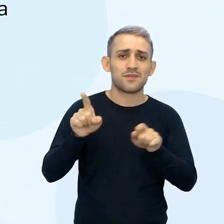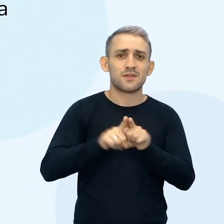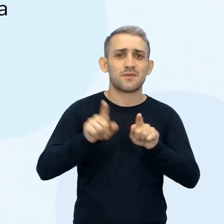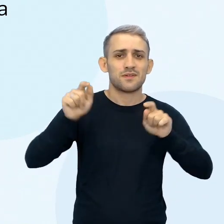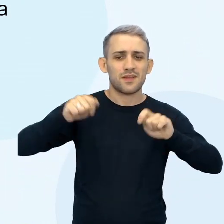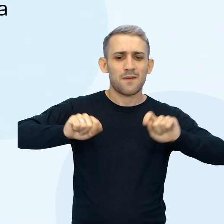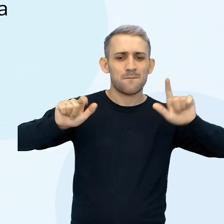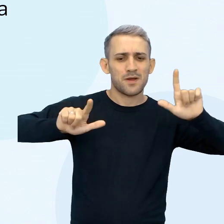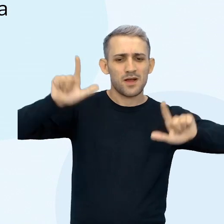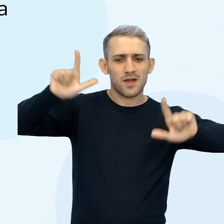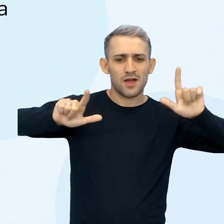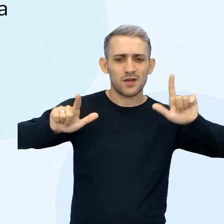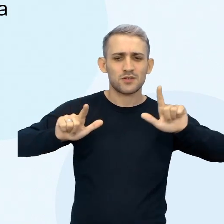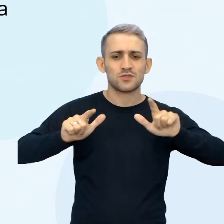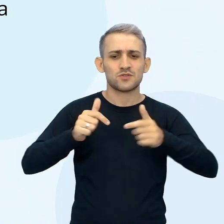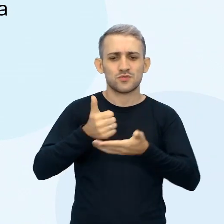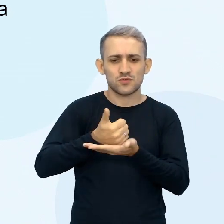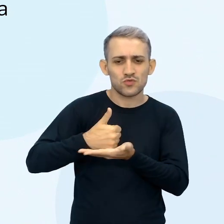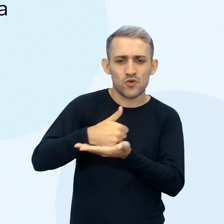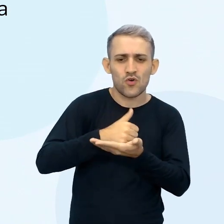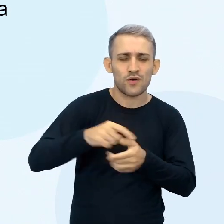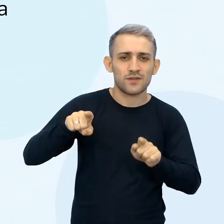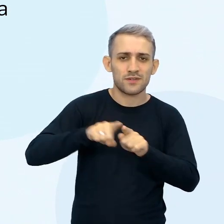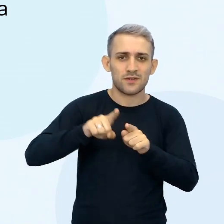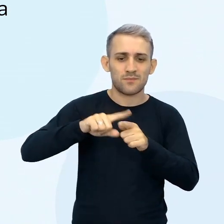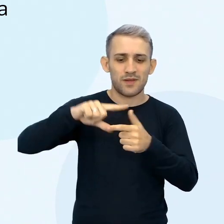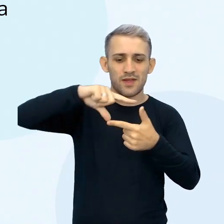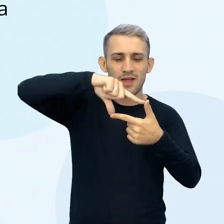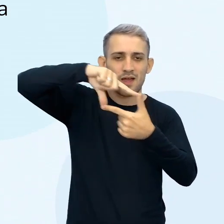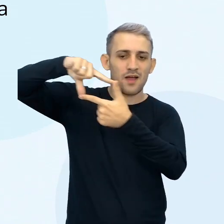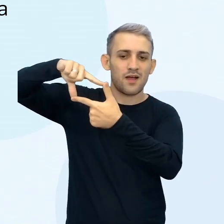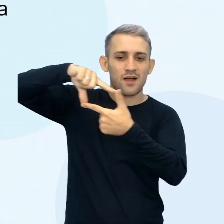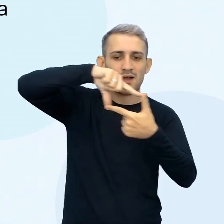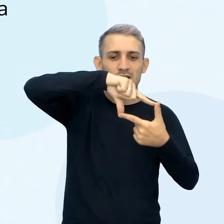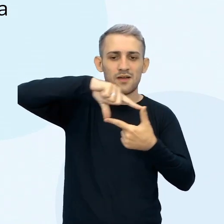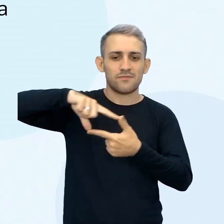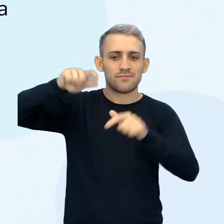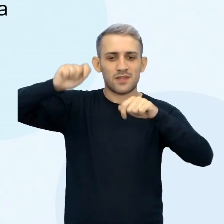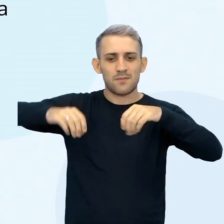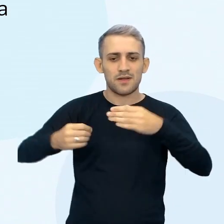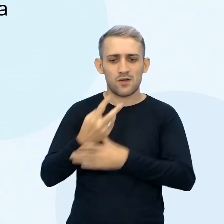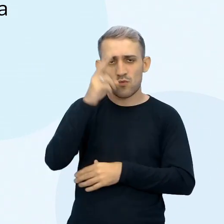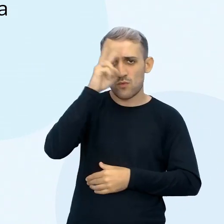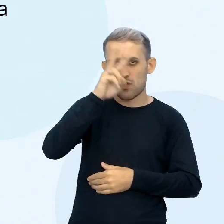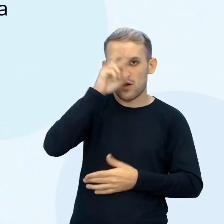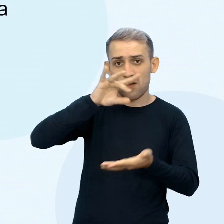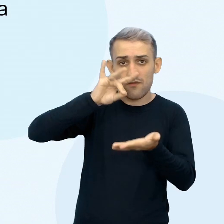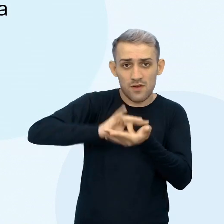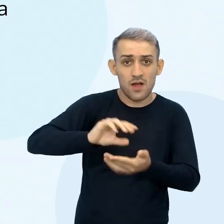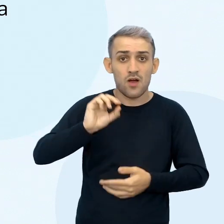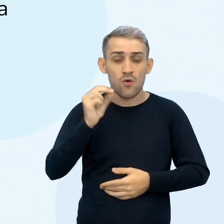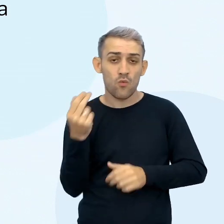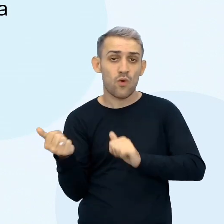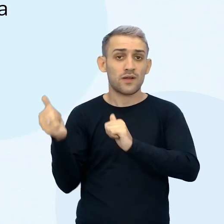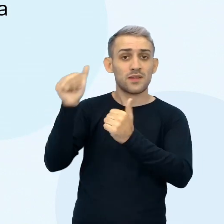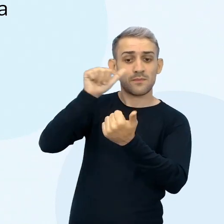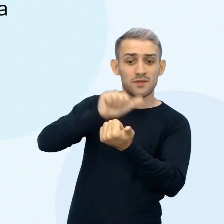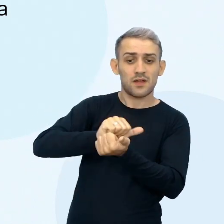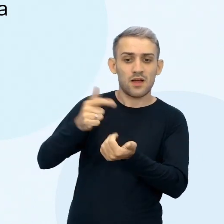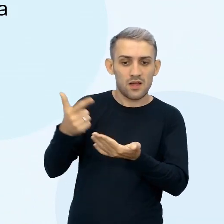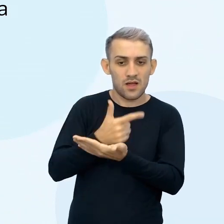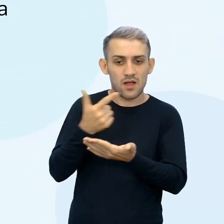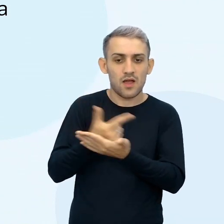programas de televisão, jogos eletrônicos ou HQs. O roteirista pode criar uma história original ou adaptá-la de uma obra literária